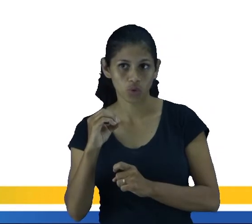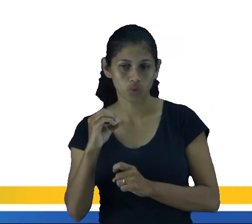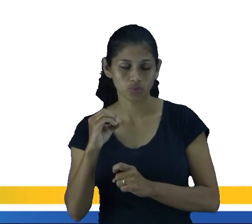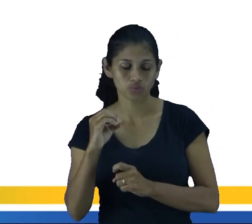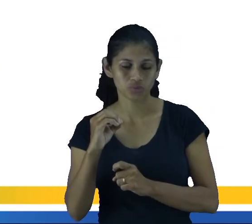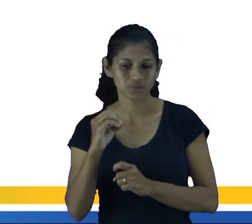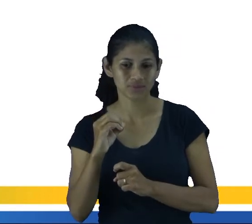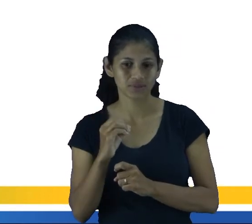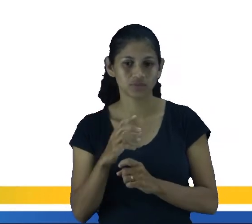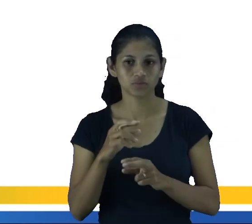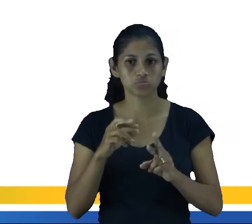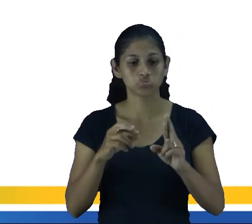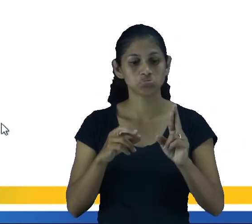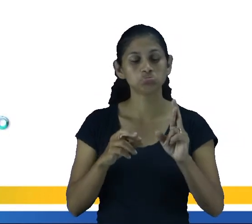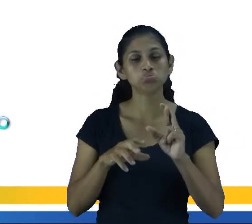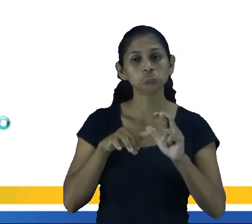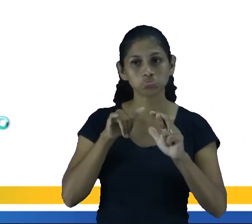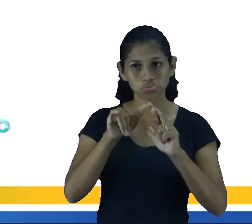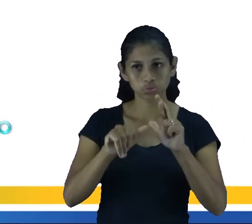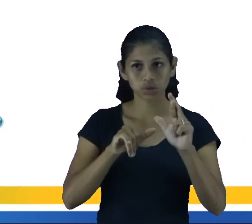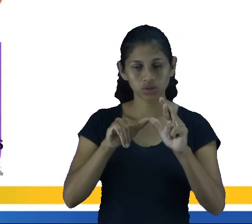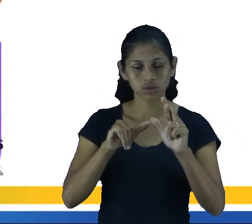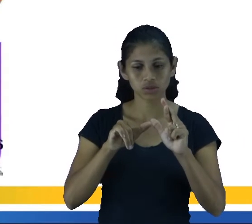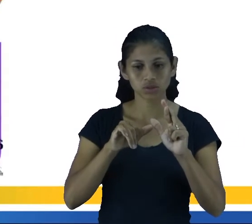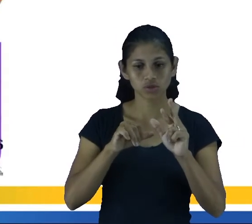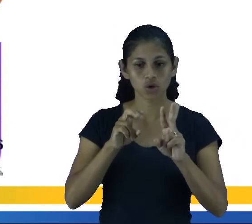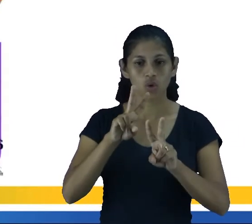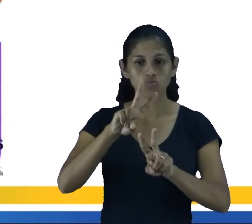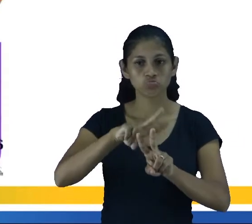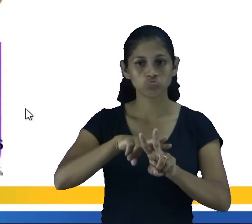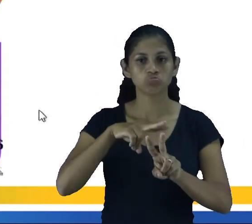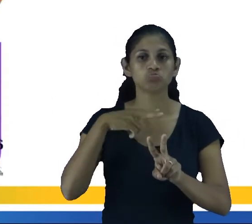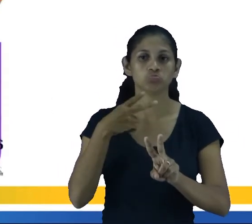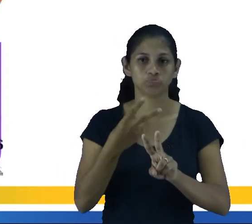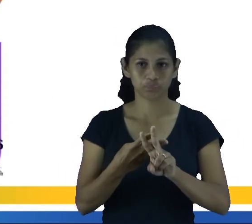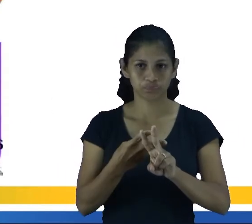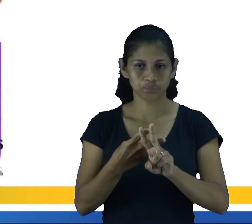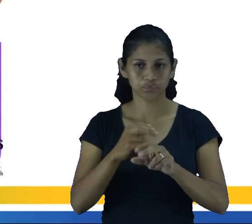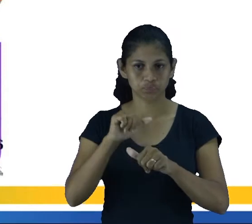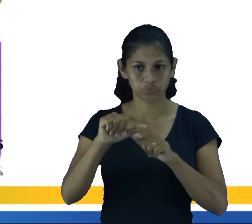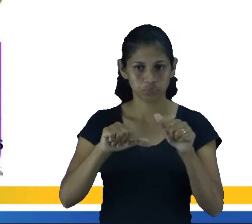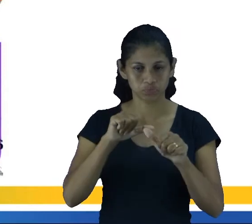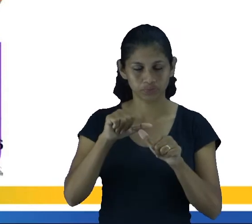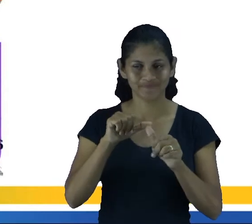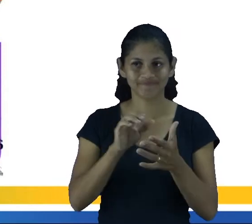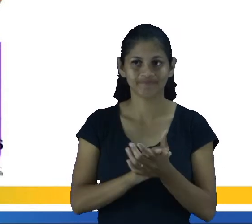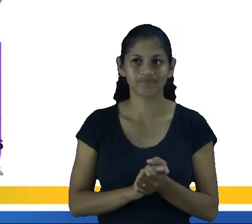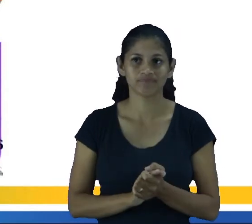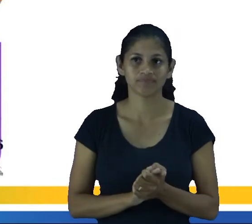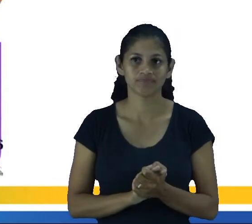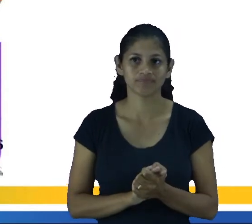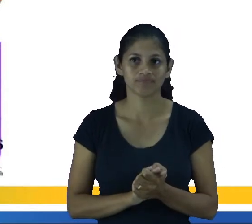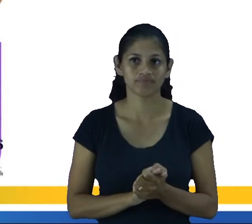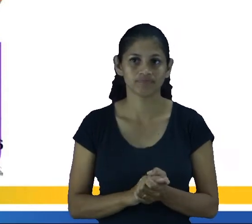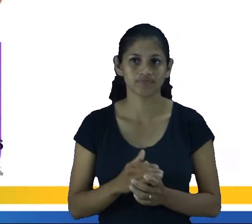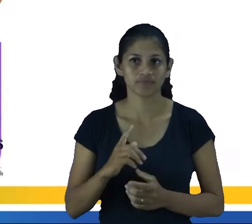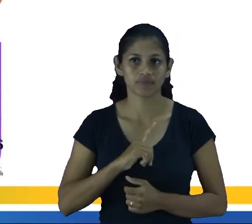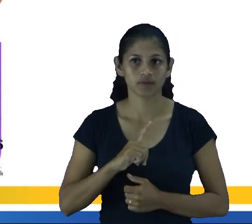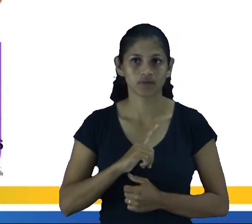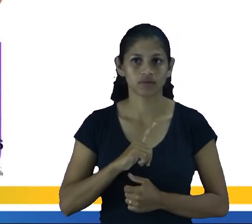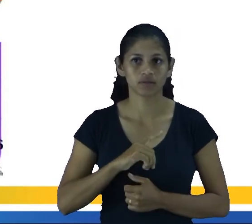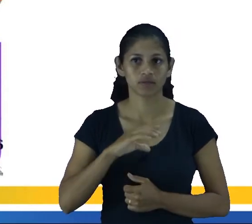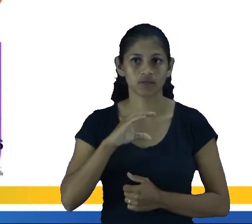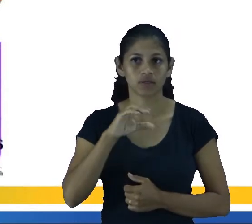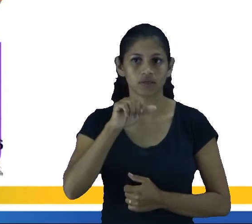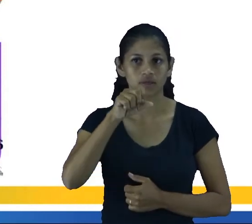de reação de dupla troca. Vamos ver aqui um exemplo, né, desse tipo de reação. Então, a gente tem aqui o cloreto de